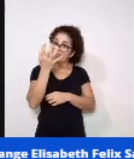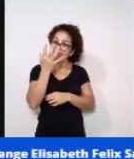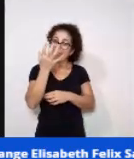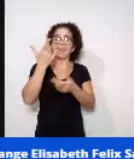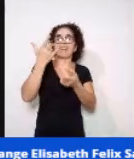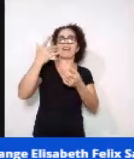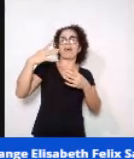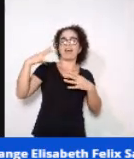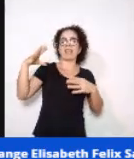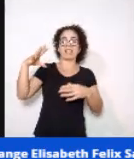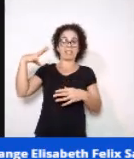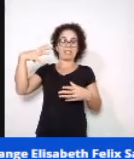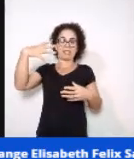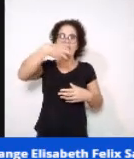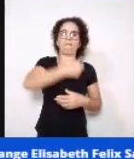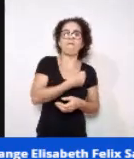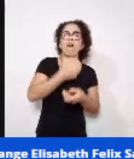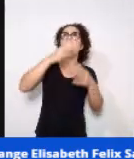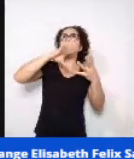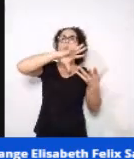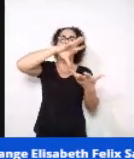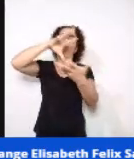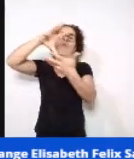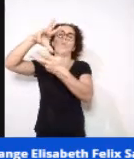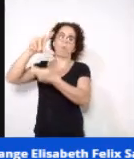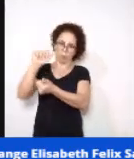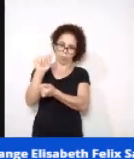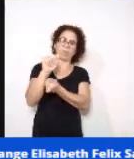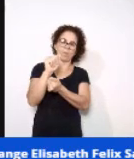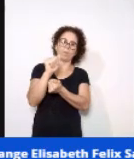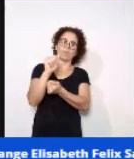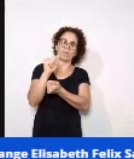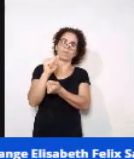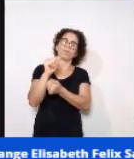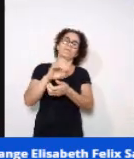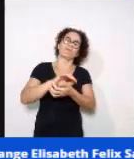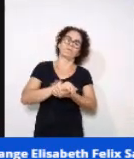capa e ficar quieto. Não é verdade? Mais um.